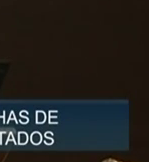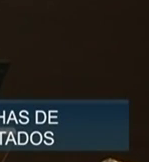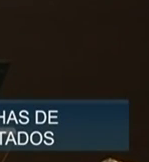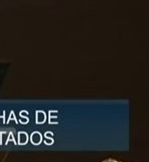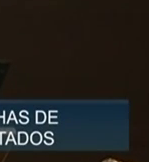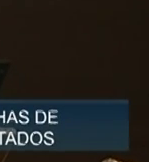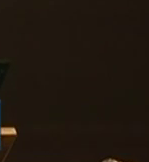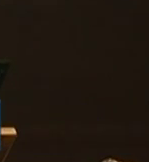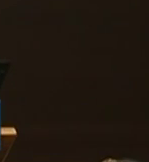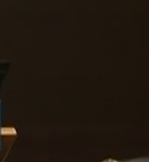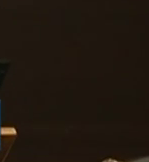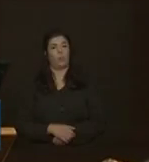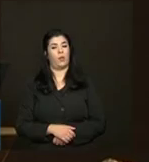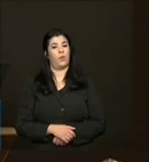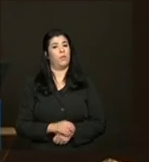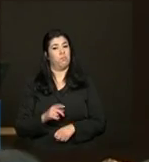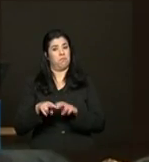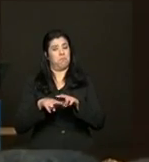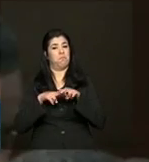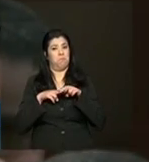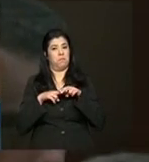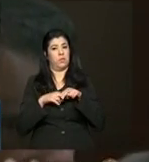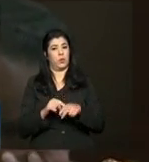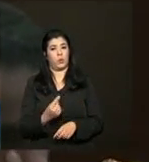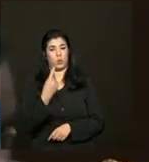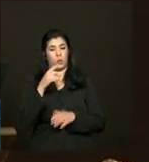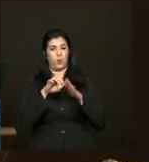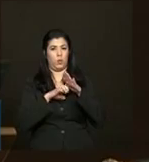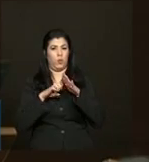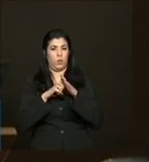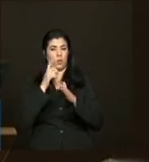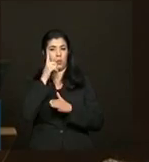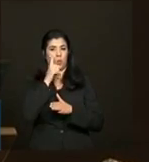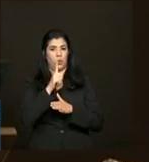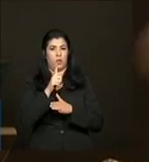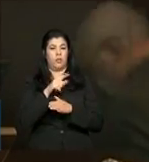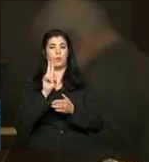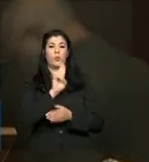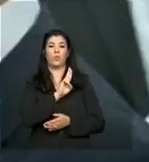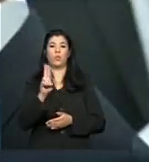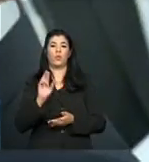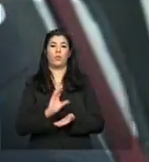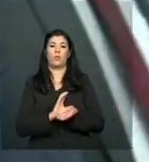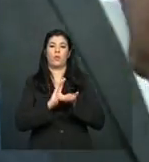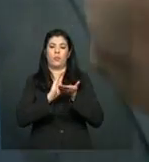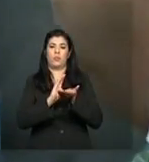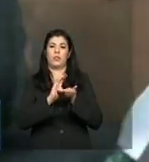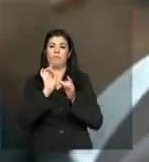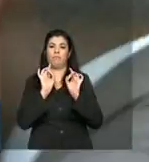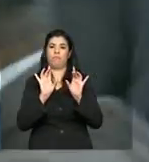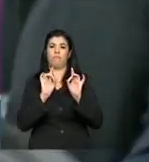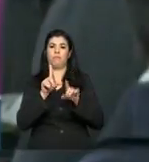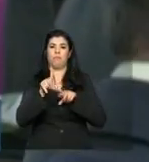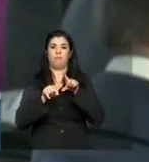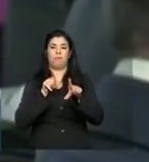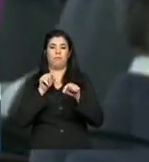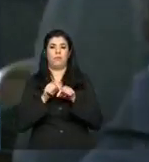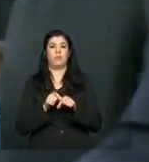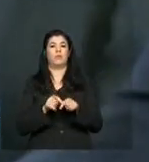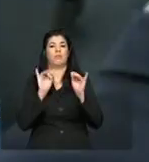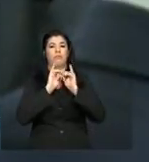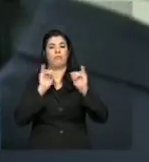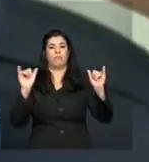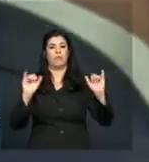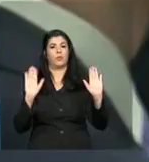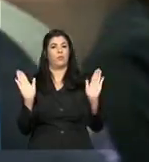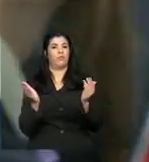Em razão de haver apenas uma proponente com valor de receita anual permitida válido, em nome da Comissão Especial de Licitação, declaro fechada a outorga